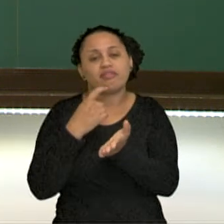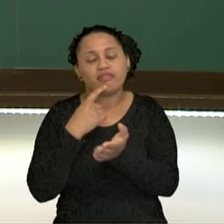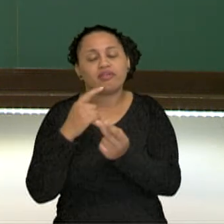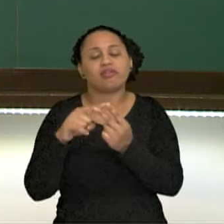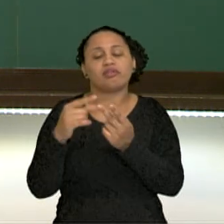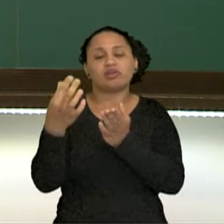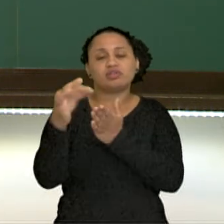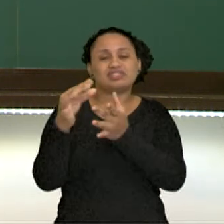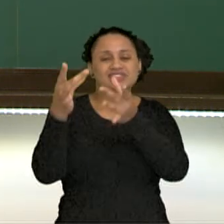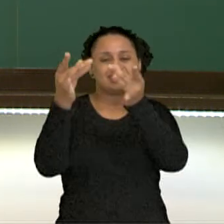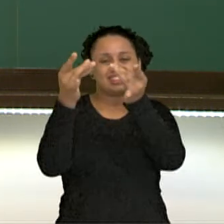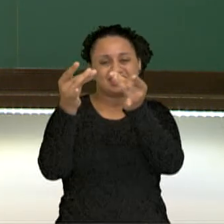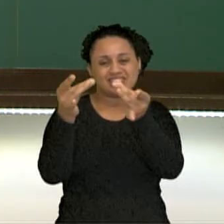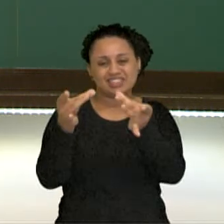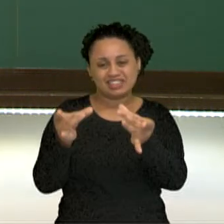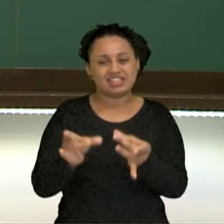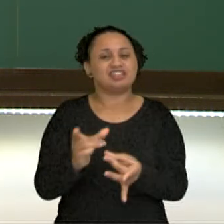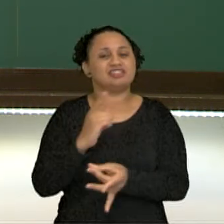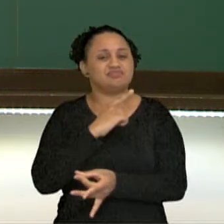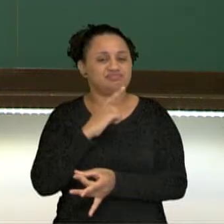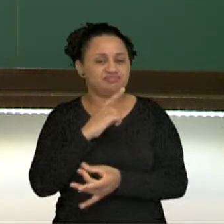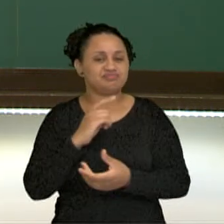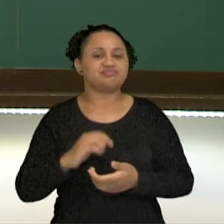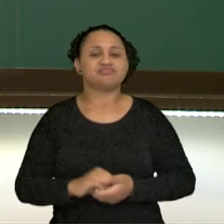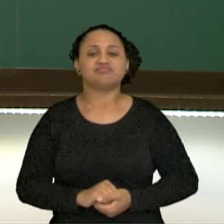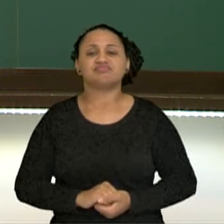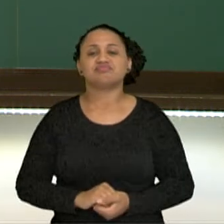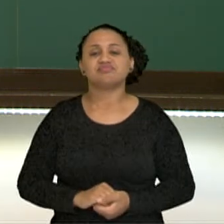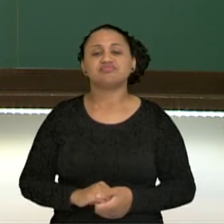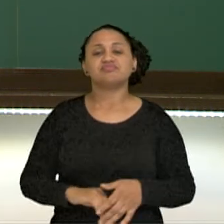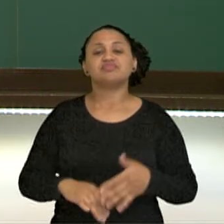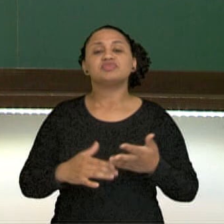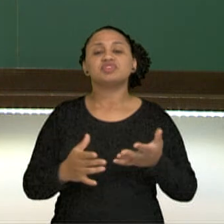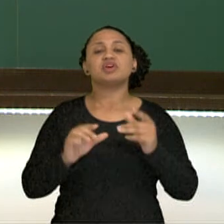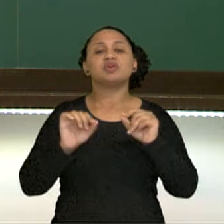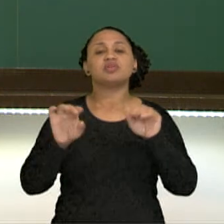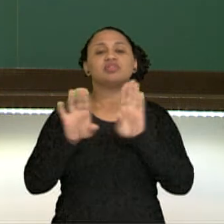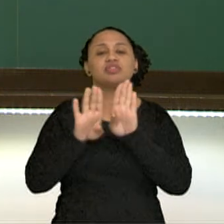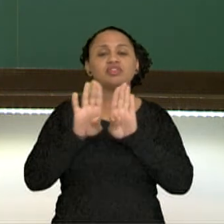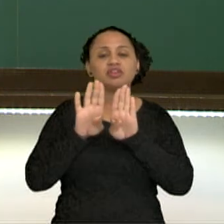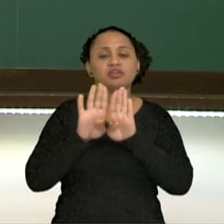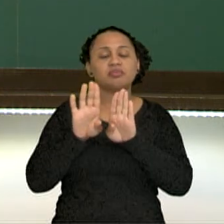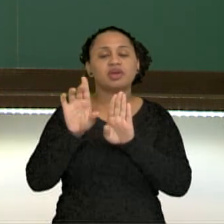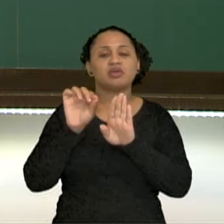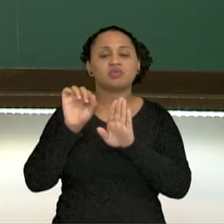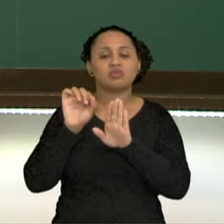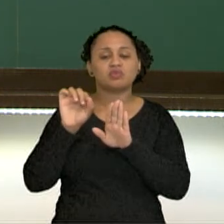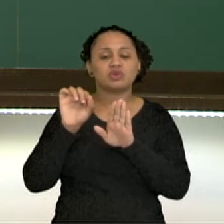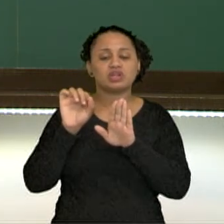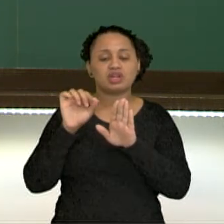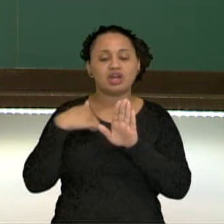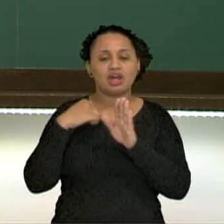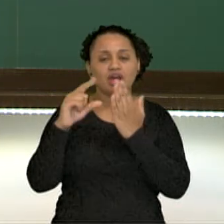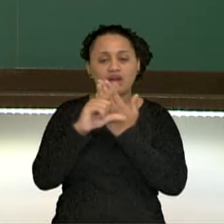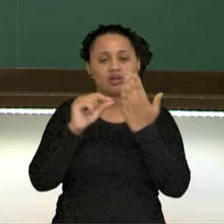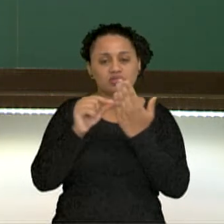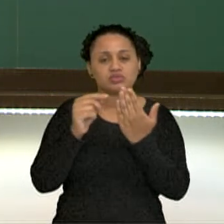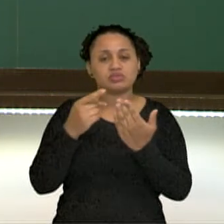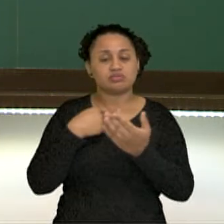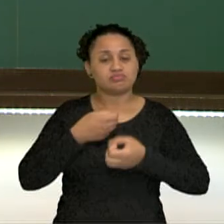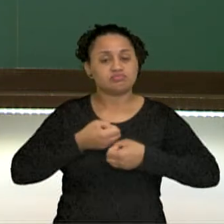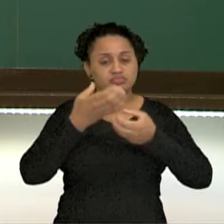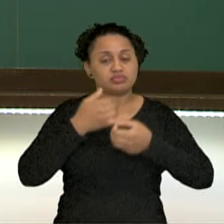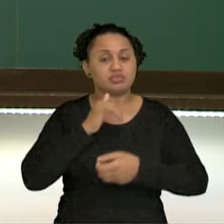corrigindo detalhe por detalhe, né. A autora relatou também, né, que ela corrigia, né, tintim por